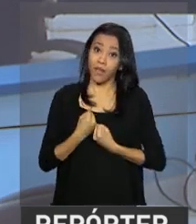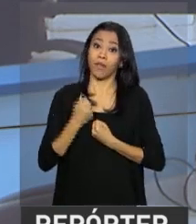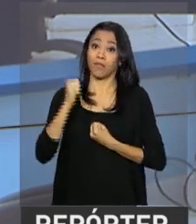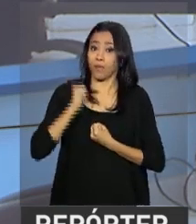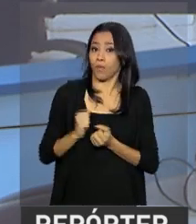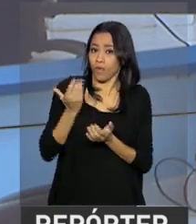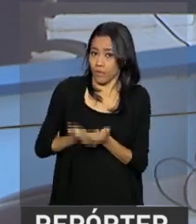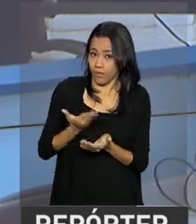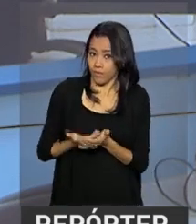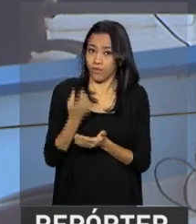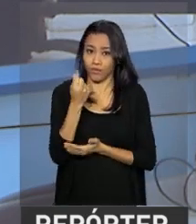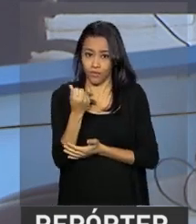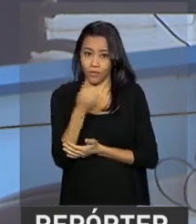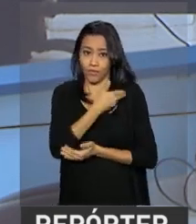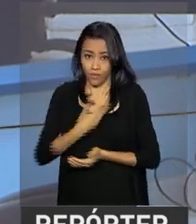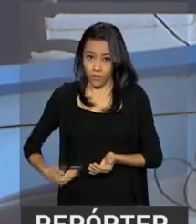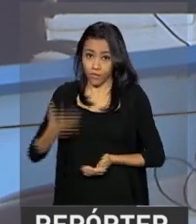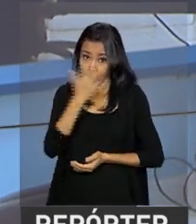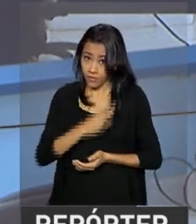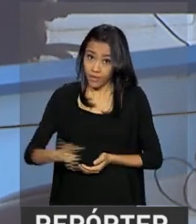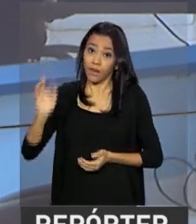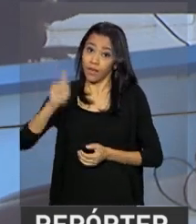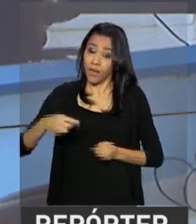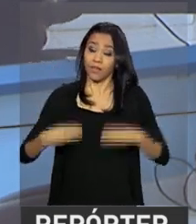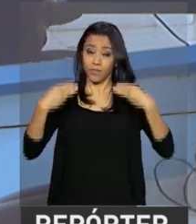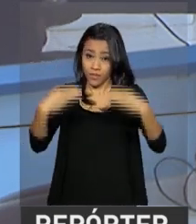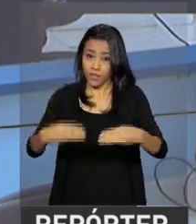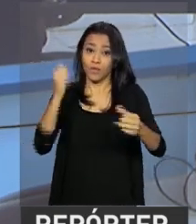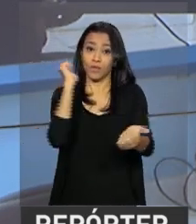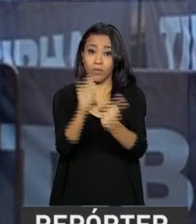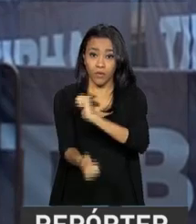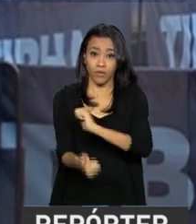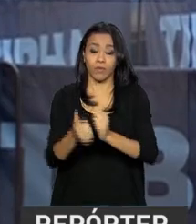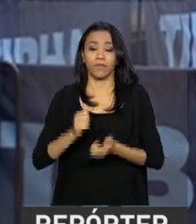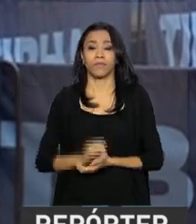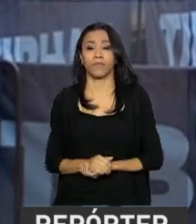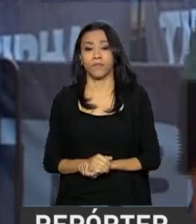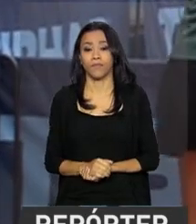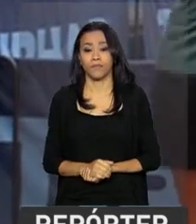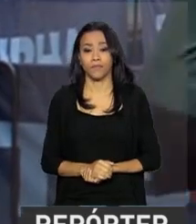programa Bolsa Atleta, um benefício do Ministério do Esporte.